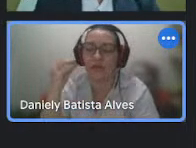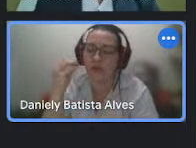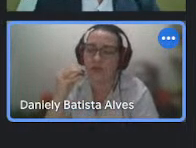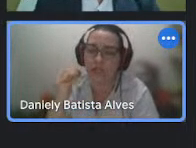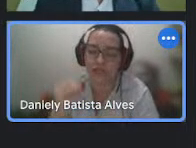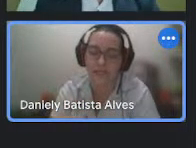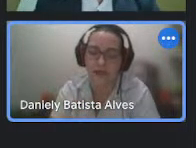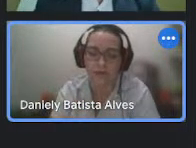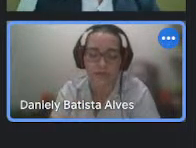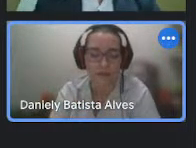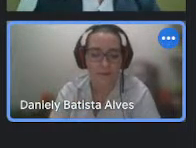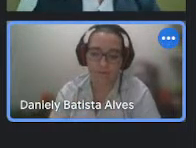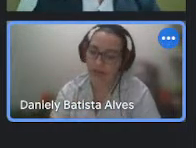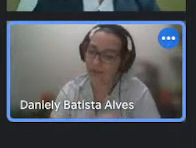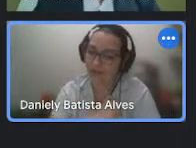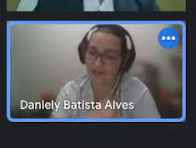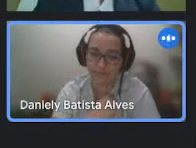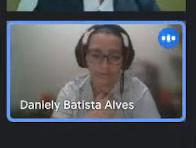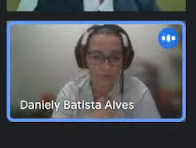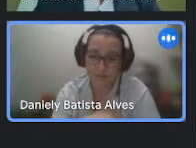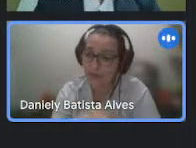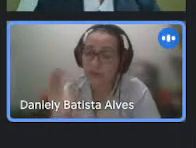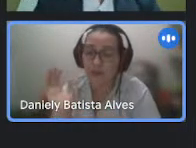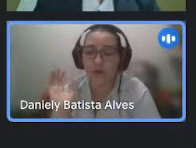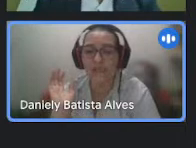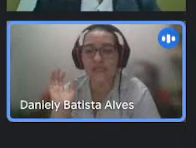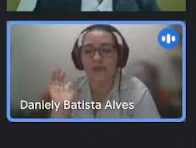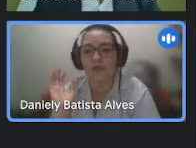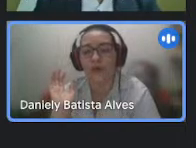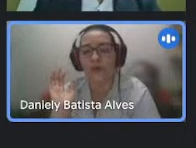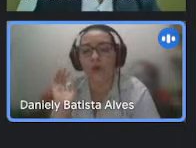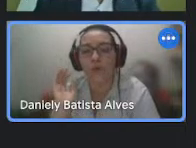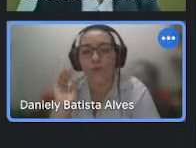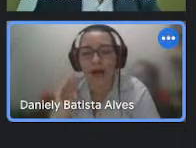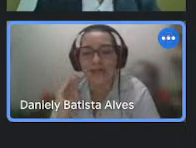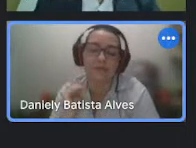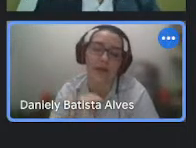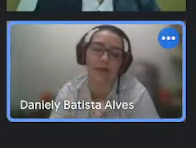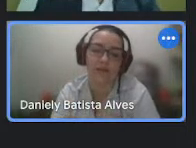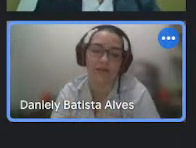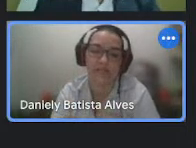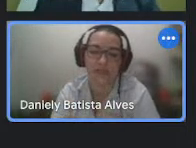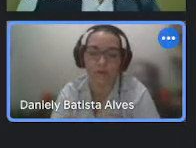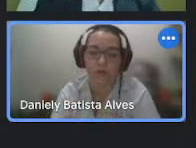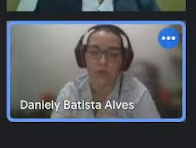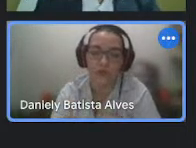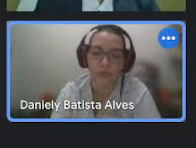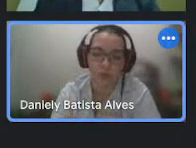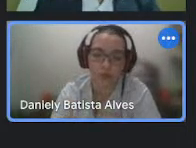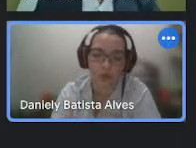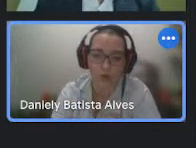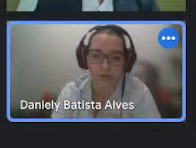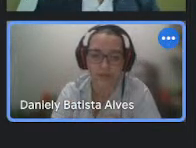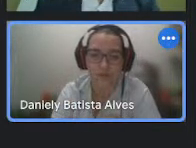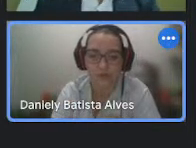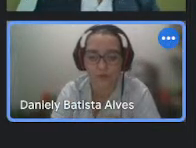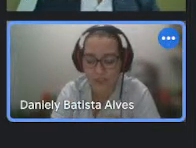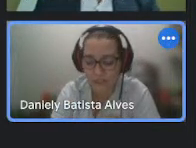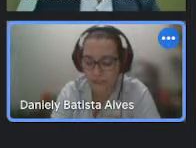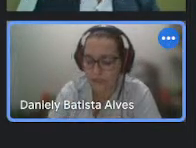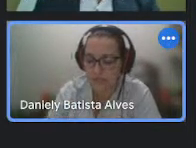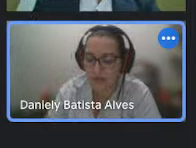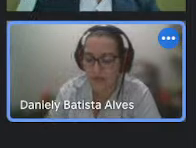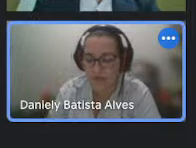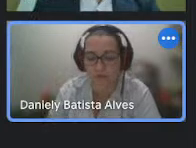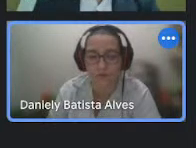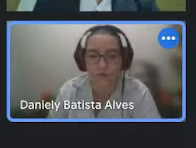o que nós utilizamos em todas as reuniões como base para a avaliação dos protocolos que são